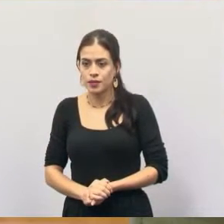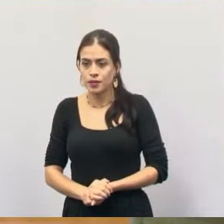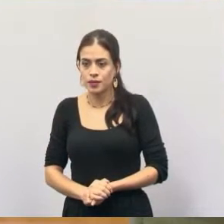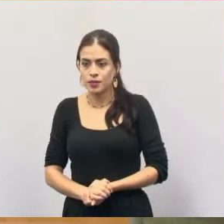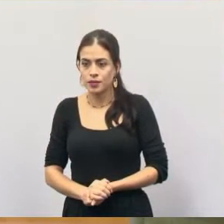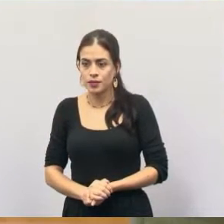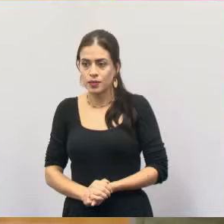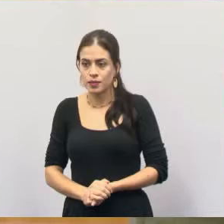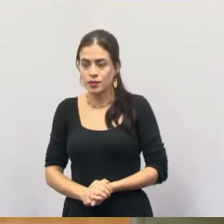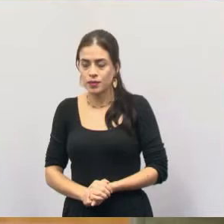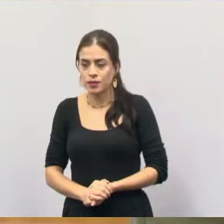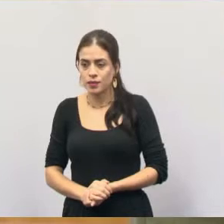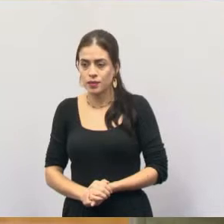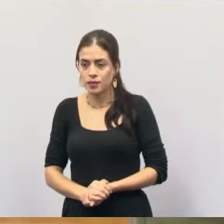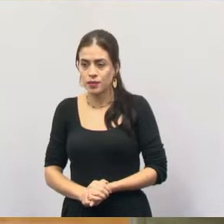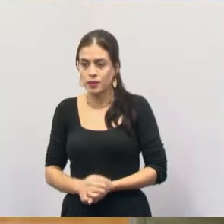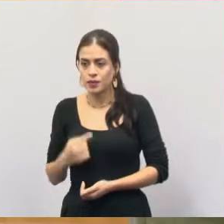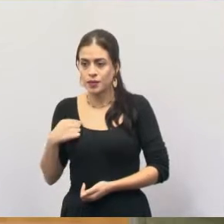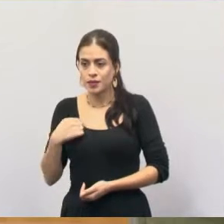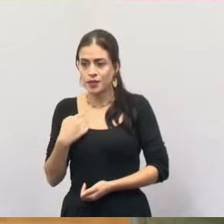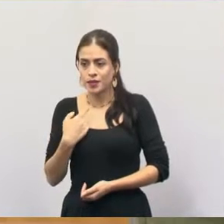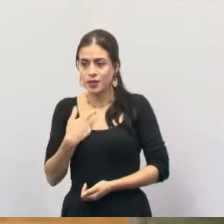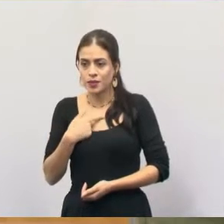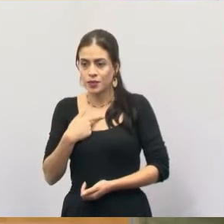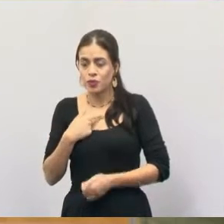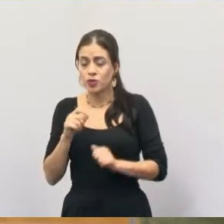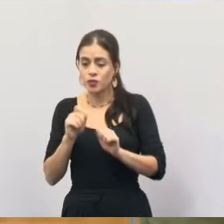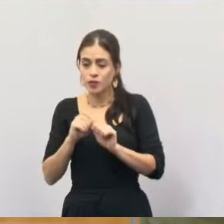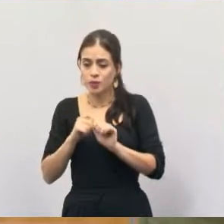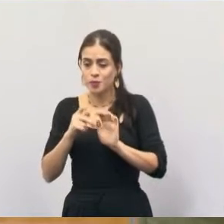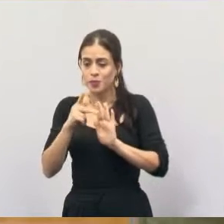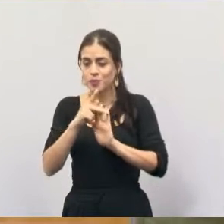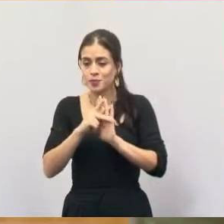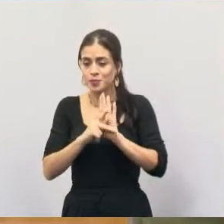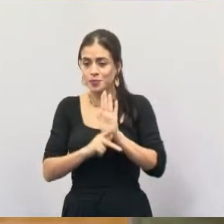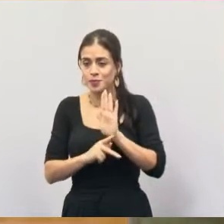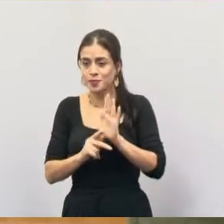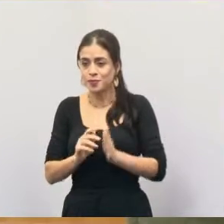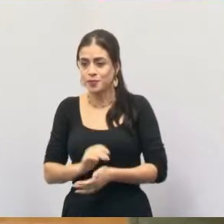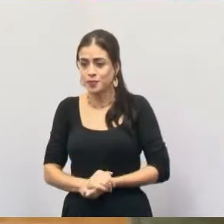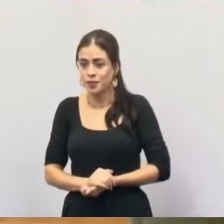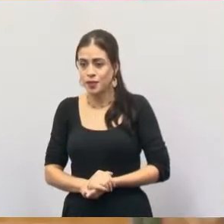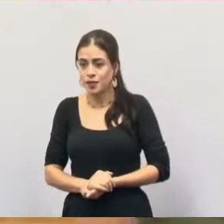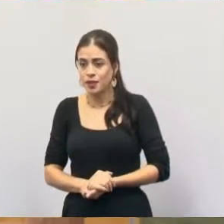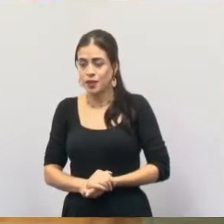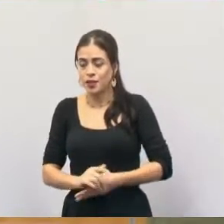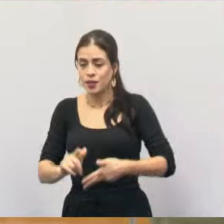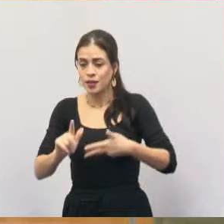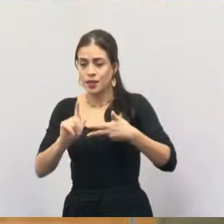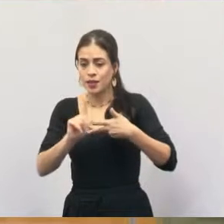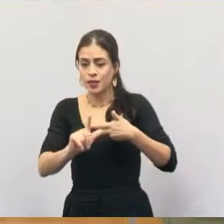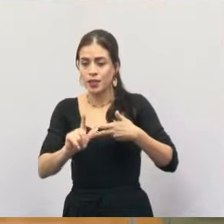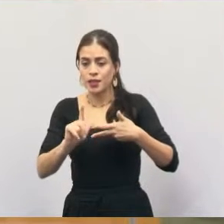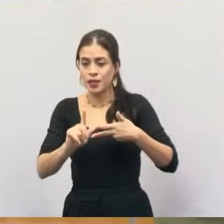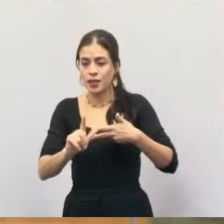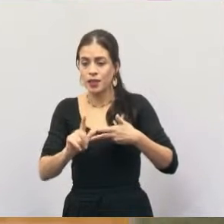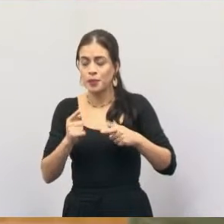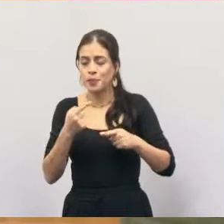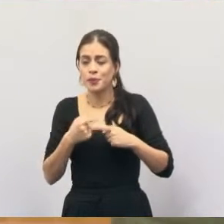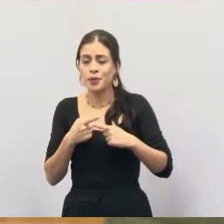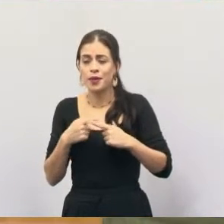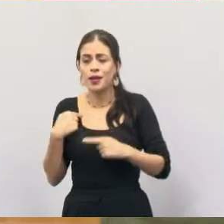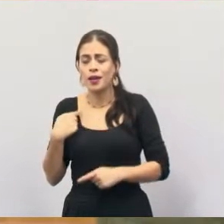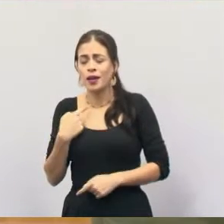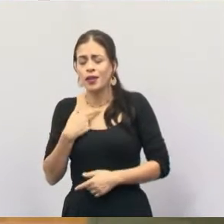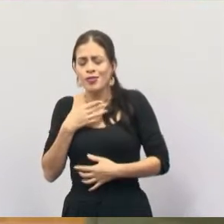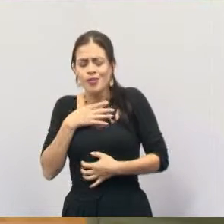nós chegamos a fazer esse projeto de decreto legislativo porque nós sentimos